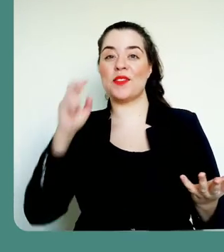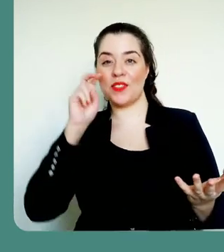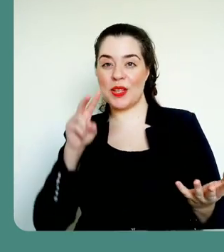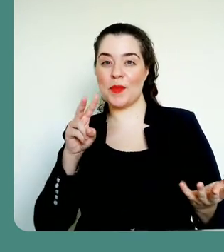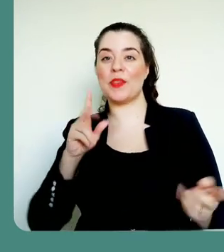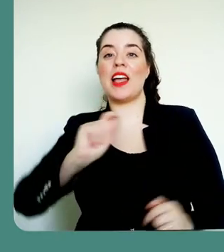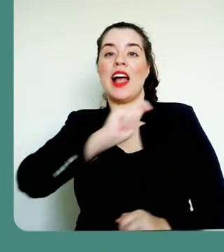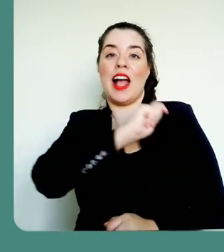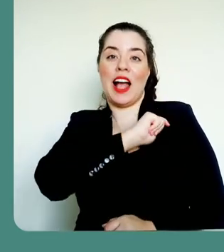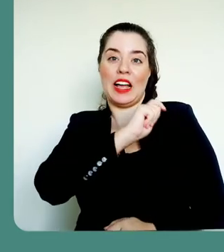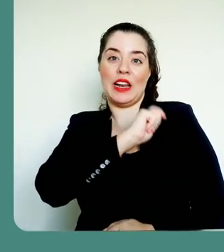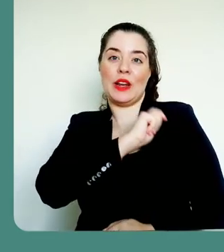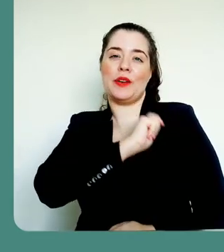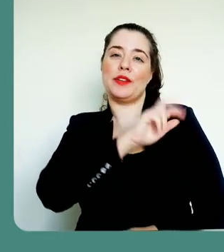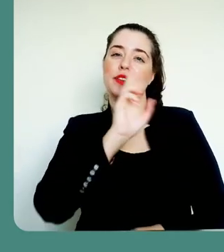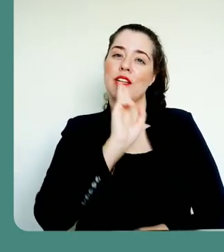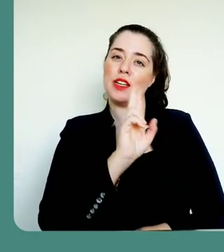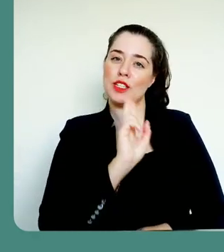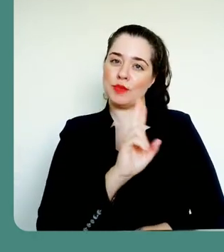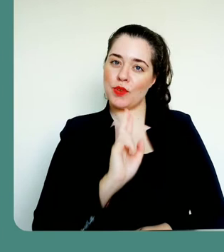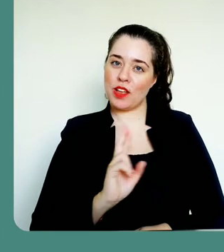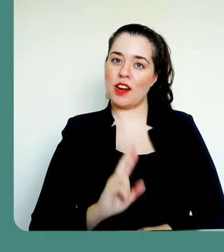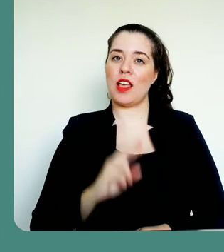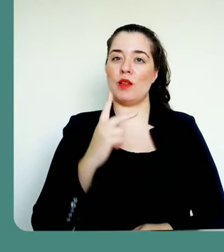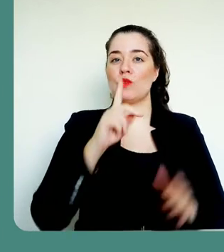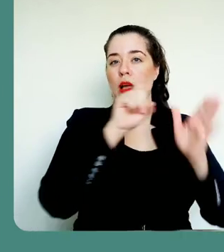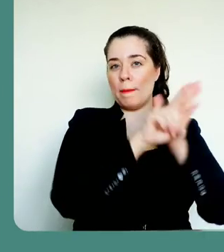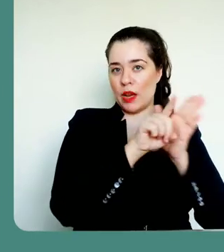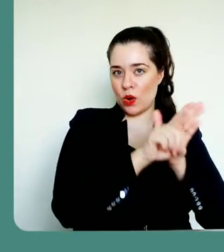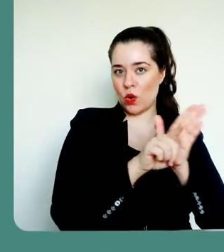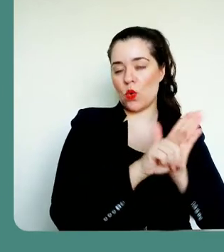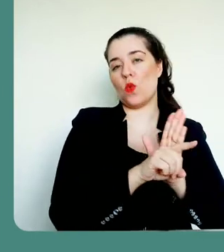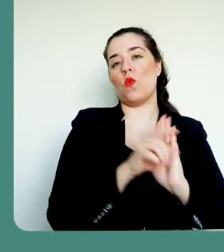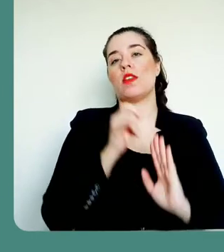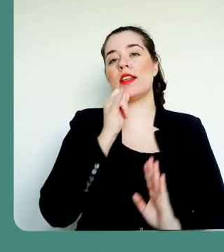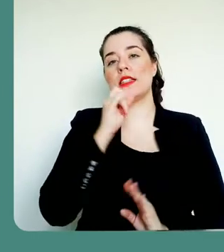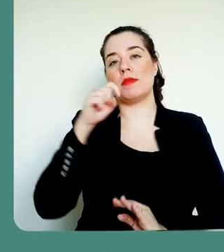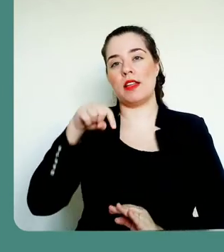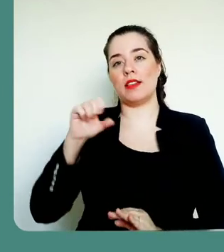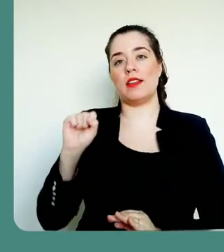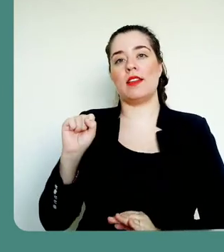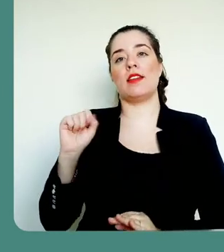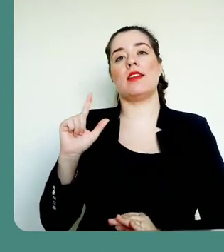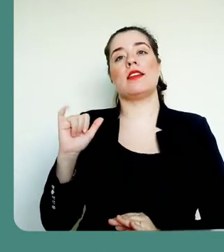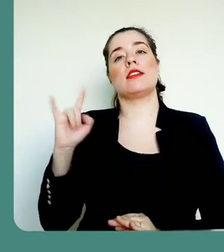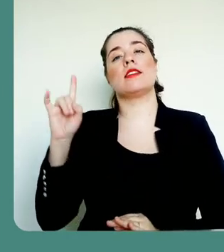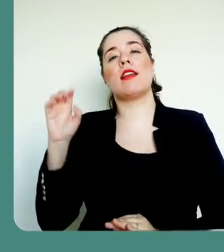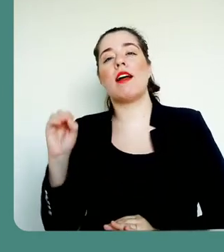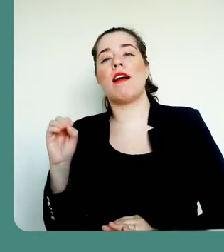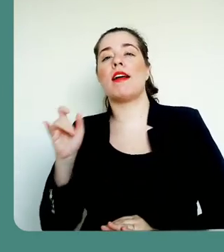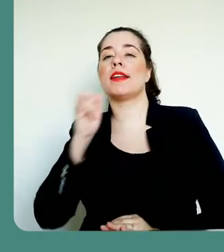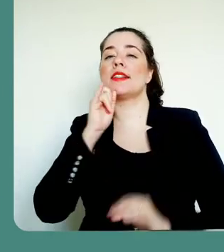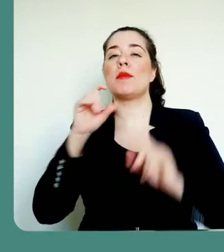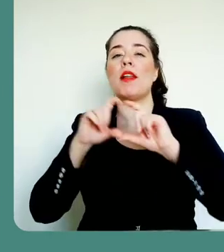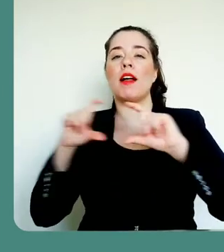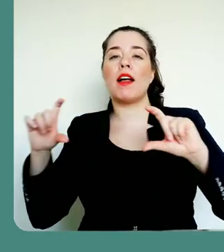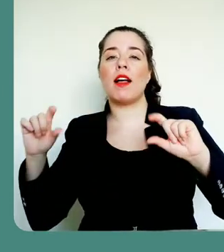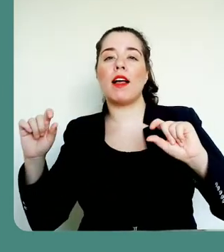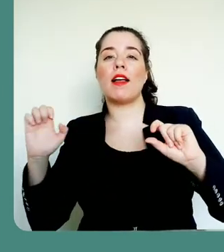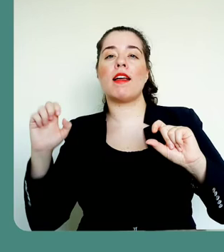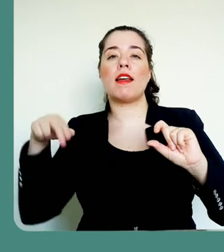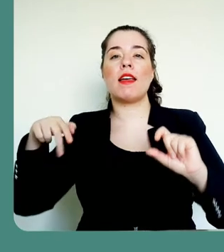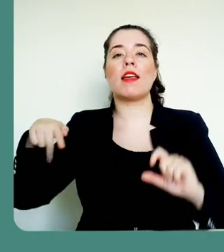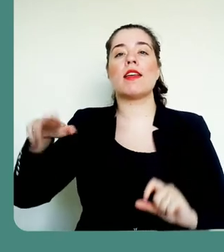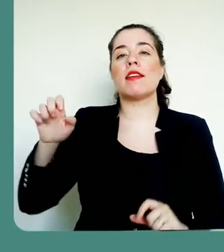Uma vez que os estudantes responderam aos questionamentos que você fez aqui no Slido, como por exemplo uma enquete, uma nuvem